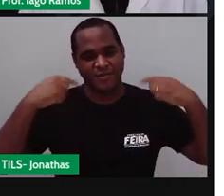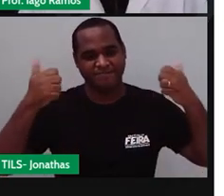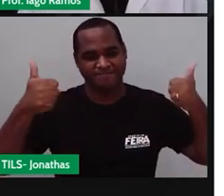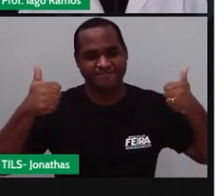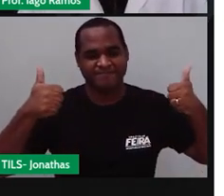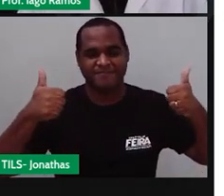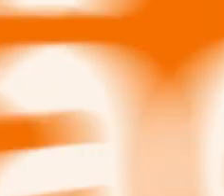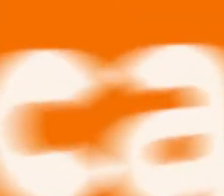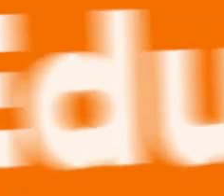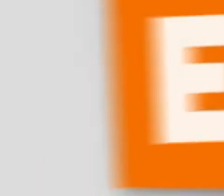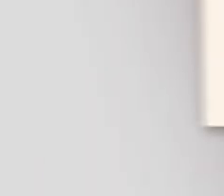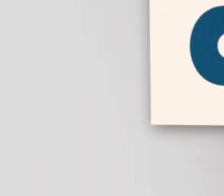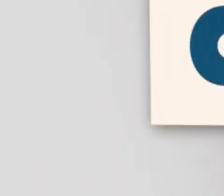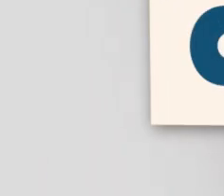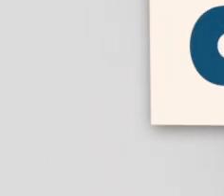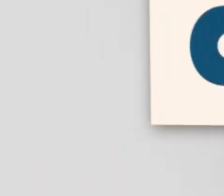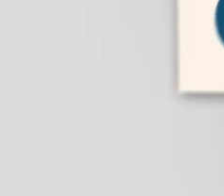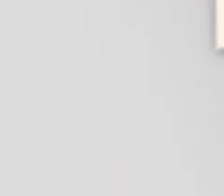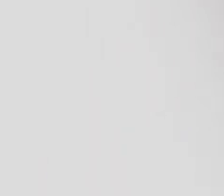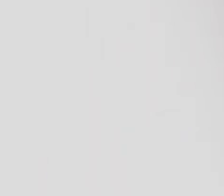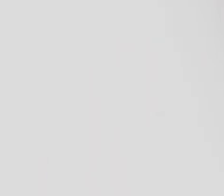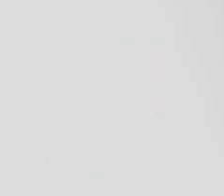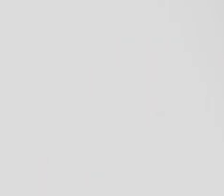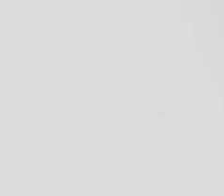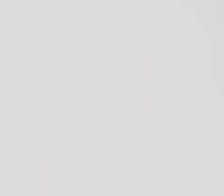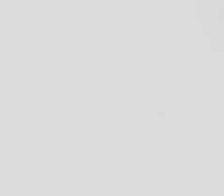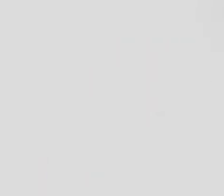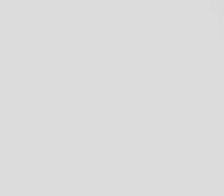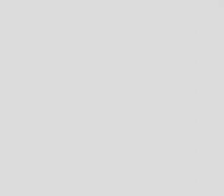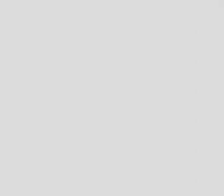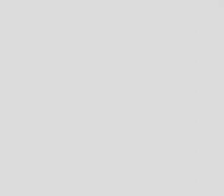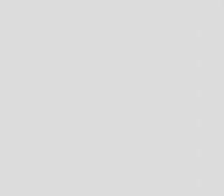Tchau. Tchau.